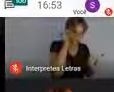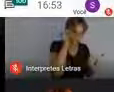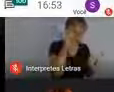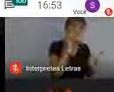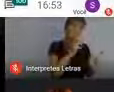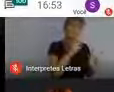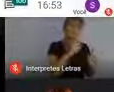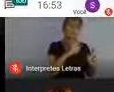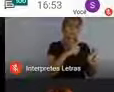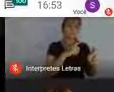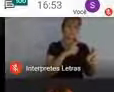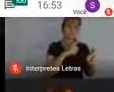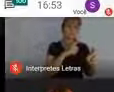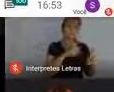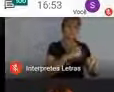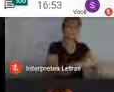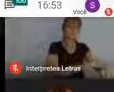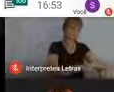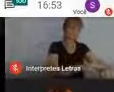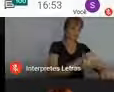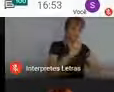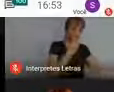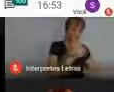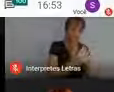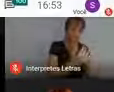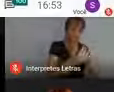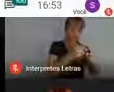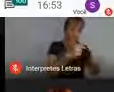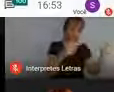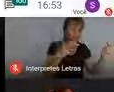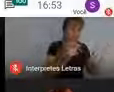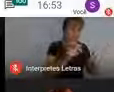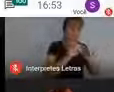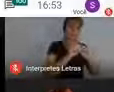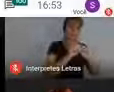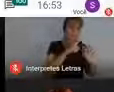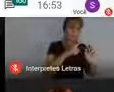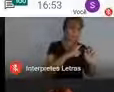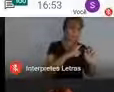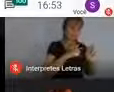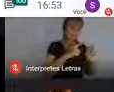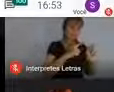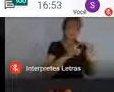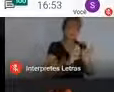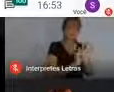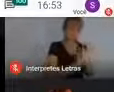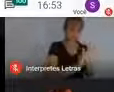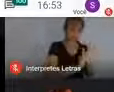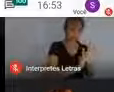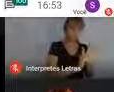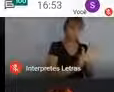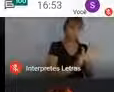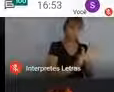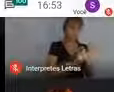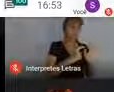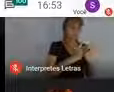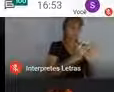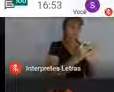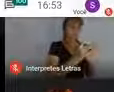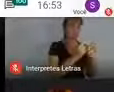que trazem entre si esses traços étnicos, identitários, em comum.